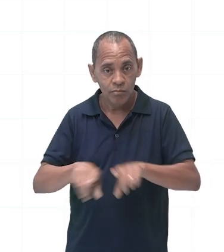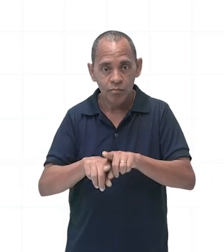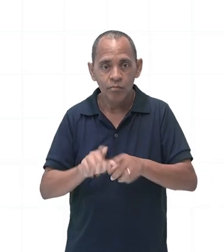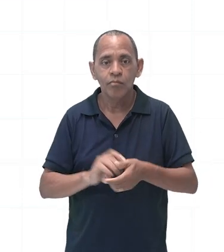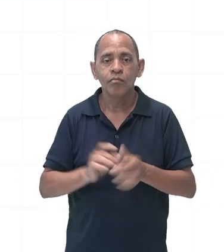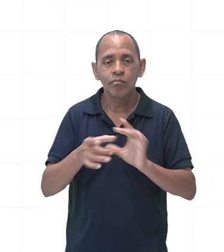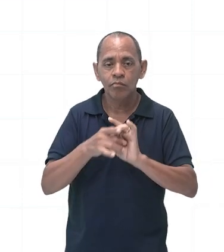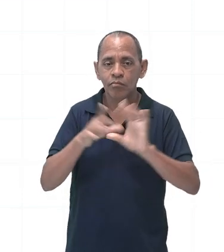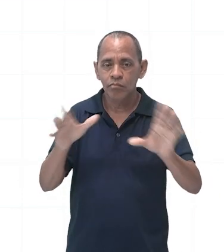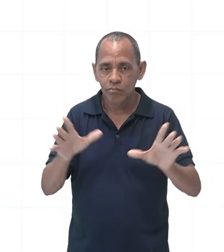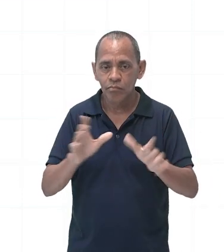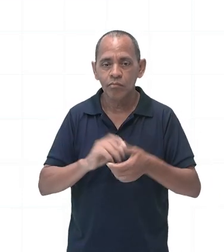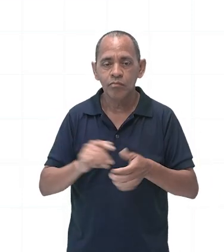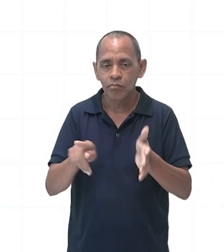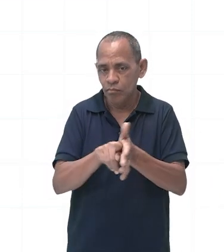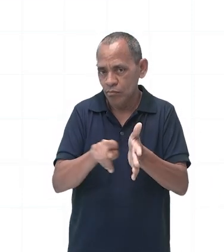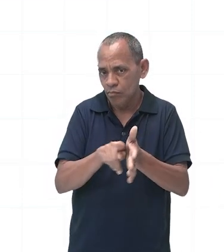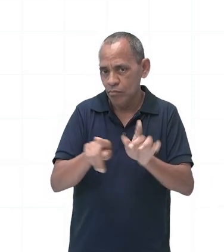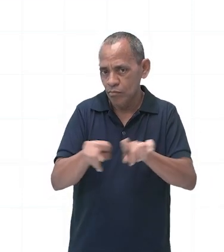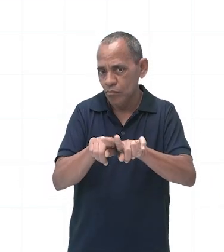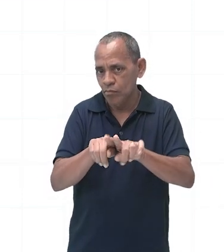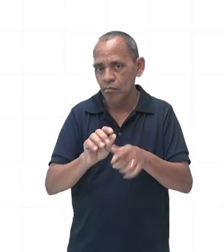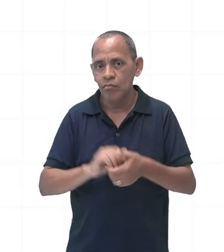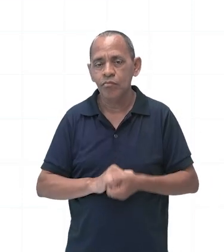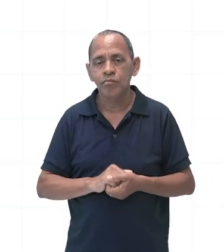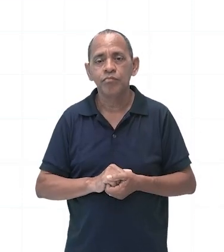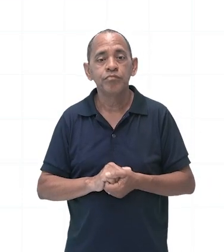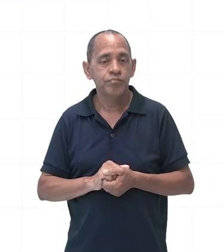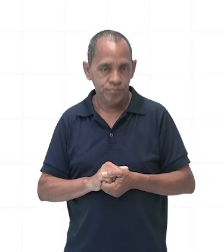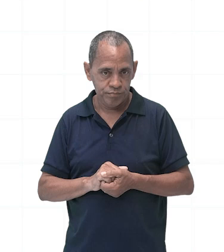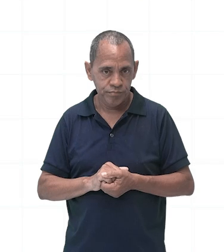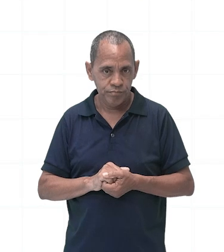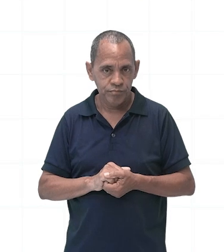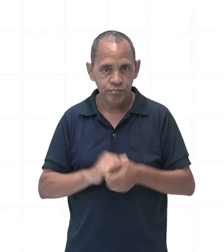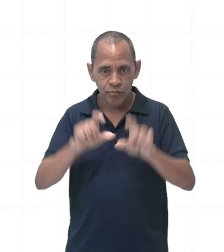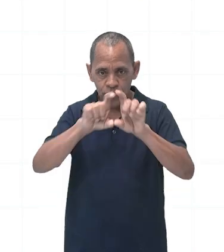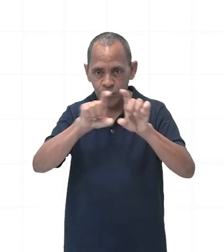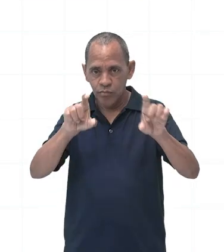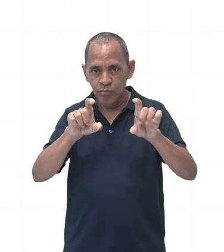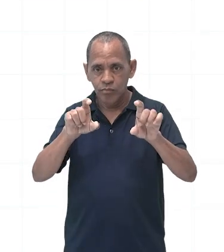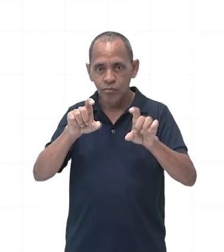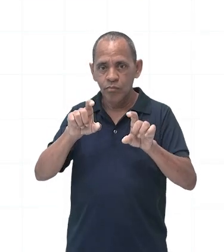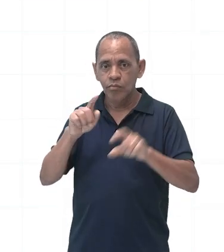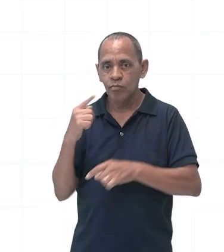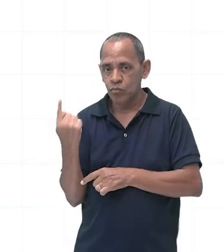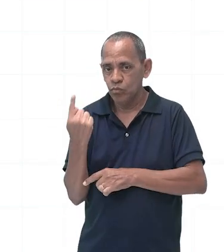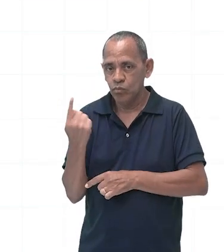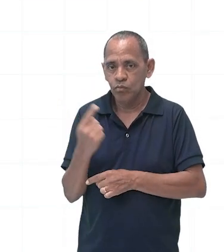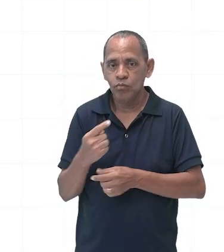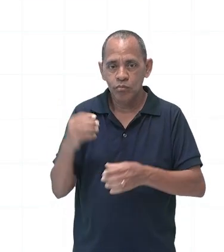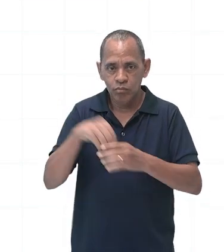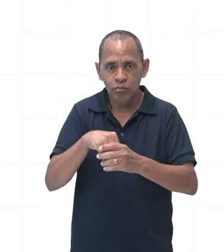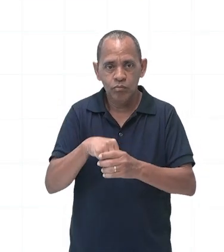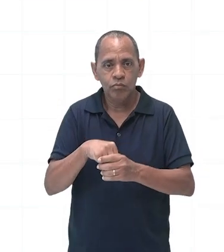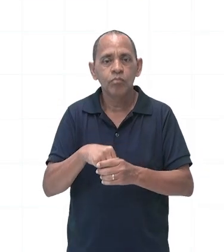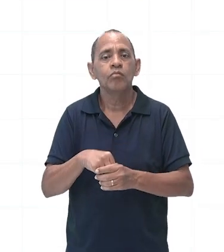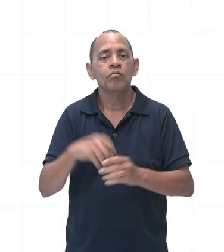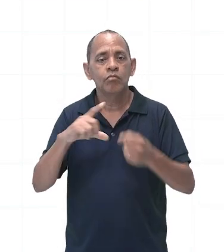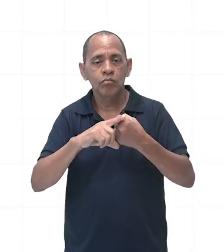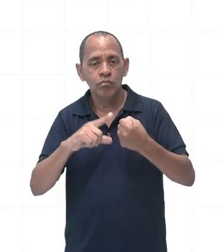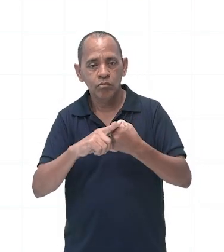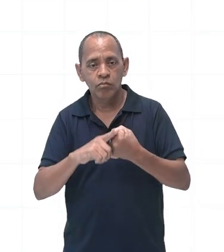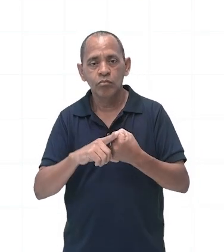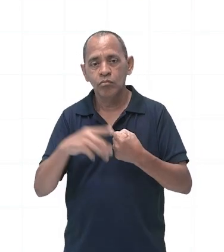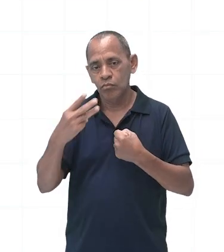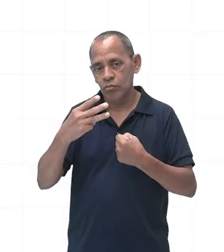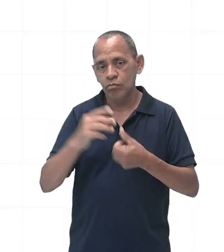liberdade e de dignidade. E aí, parágrafo único, né? Ainda dentro do artigo 3º. Os